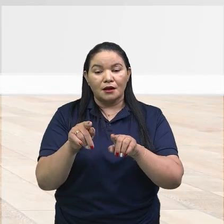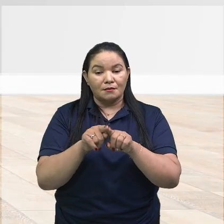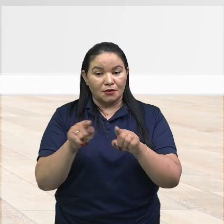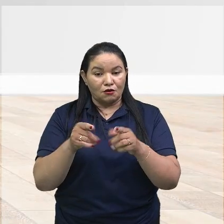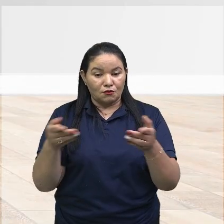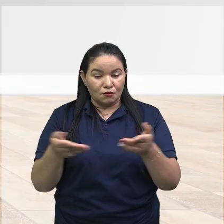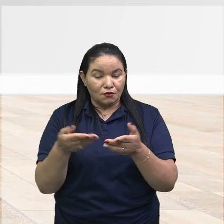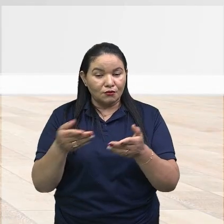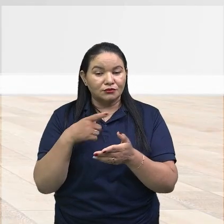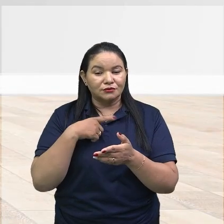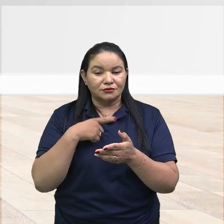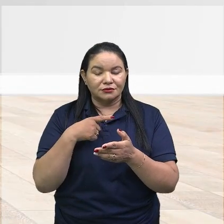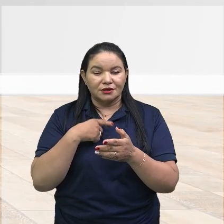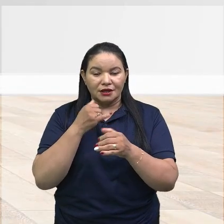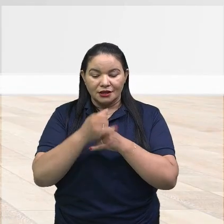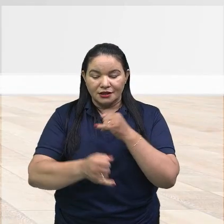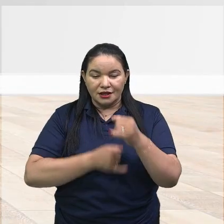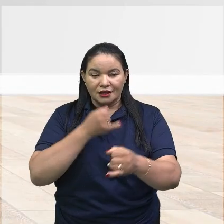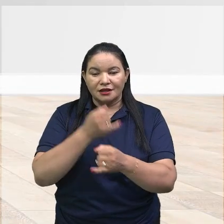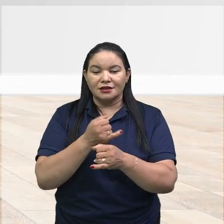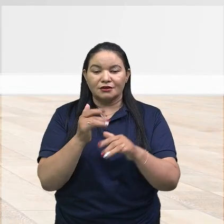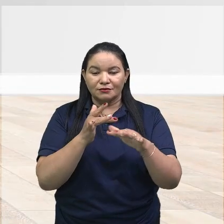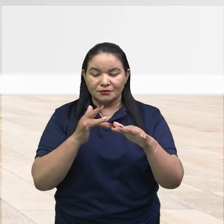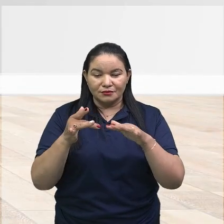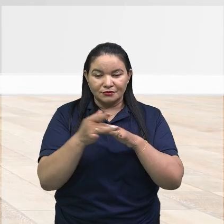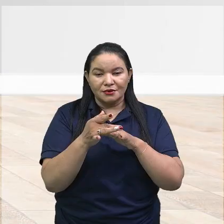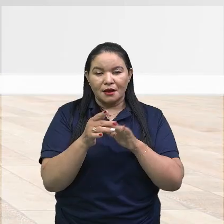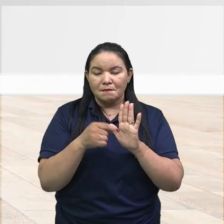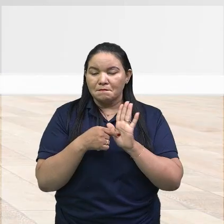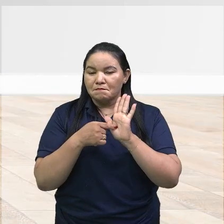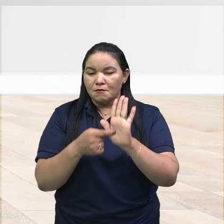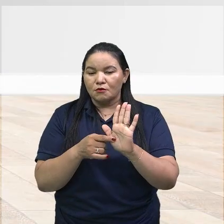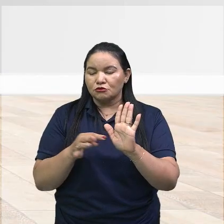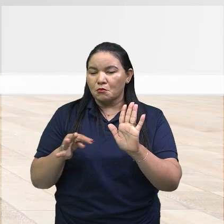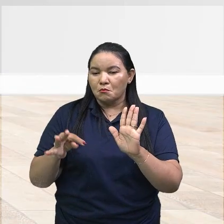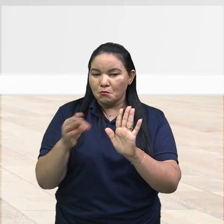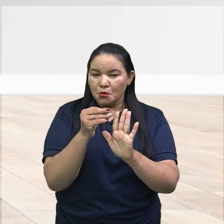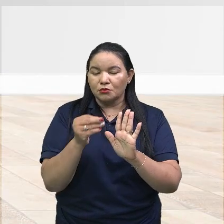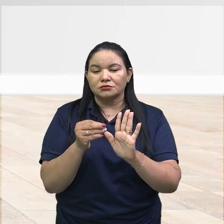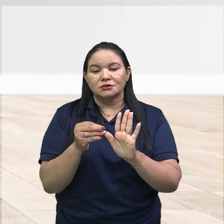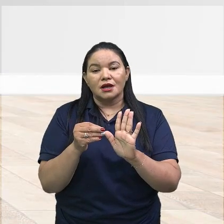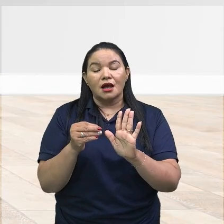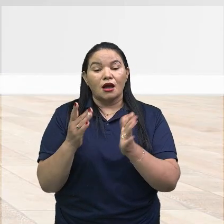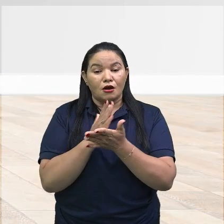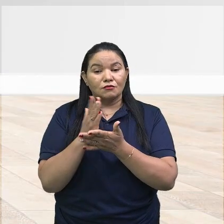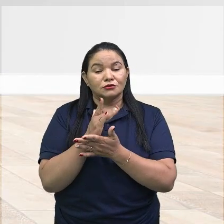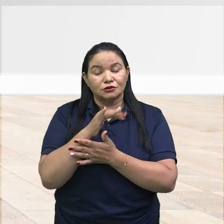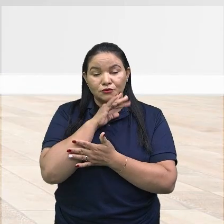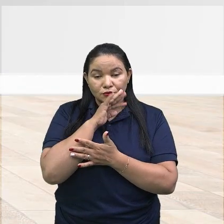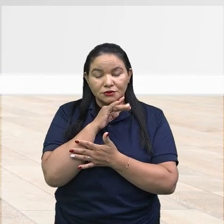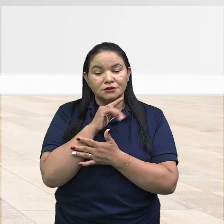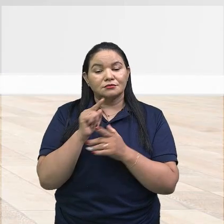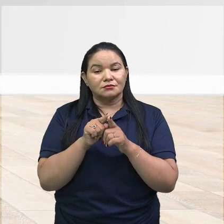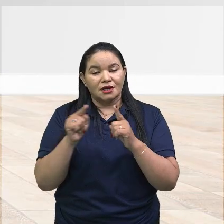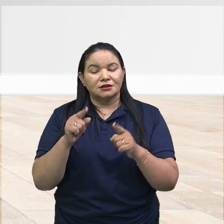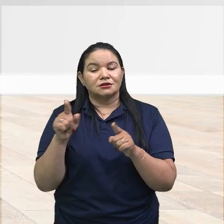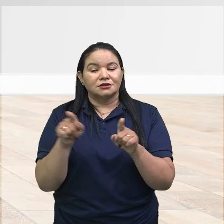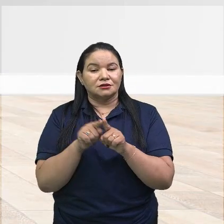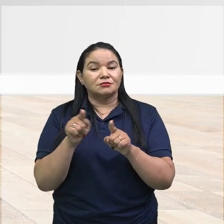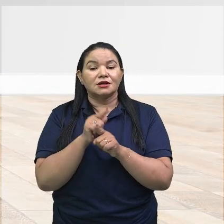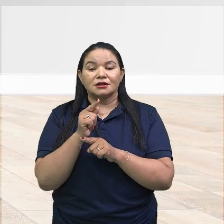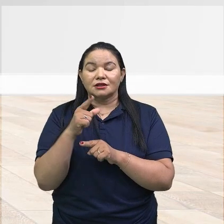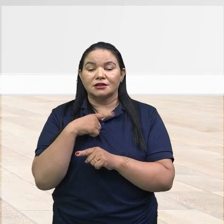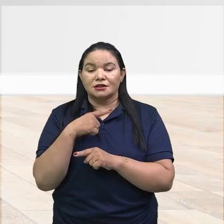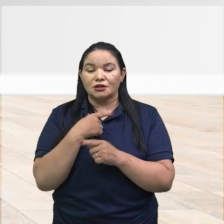redes sociais aí que mostra tudo. Tem muita coisa ruim, mas também tem muita coisa boa, né? Que a